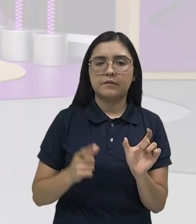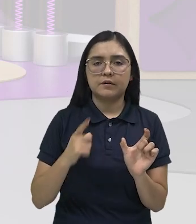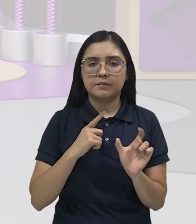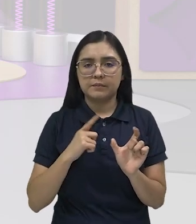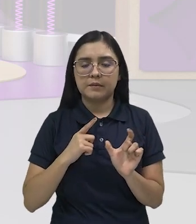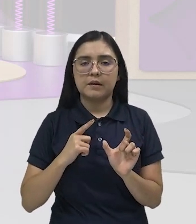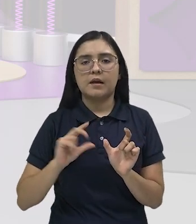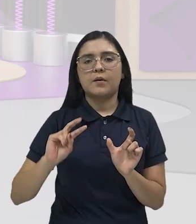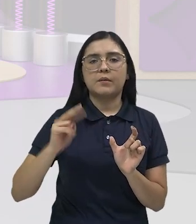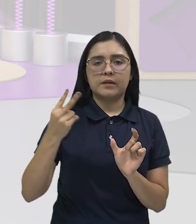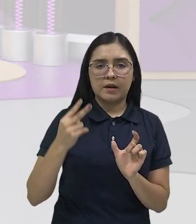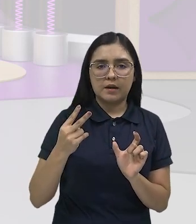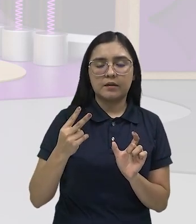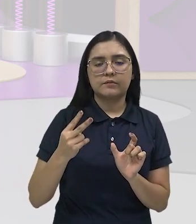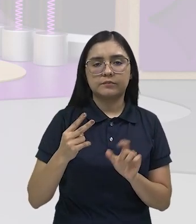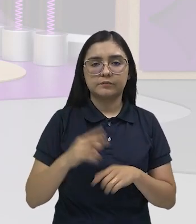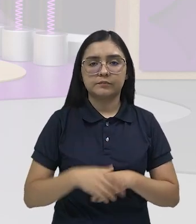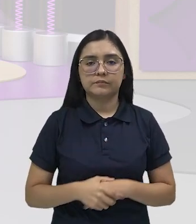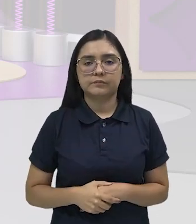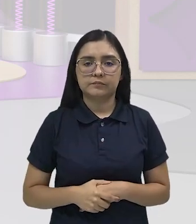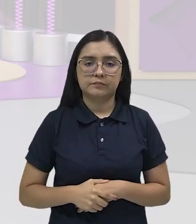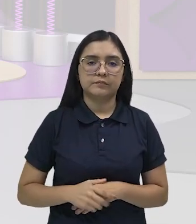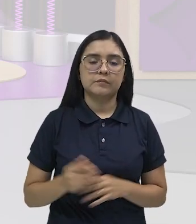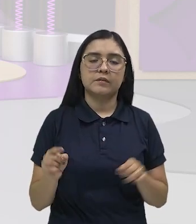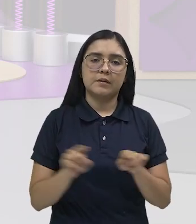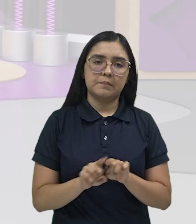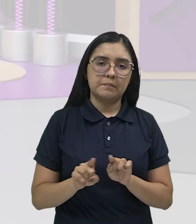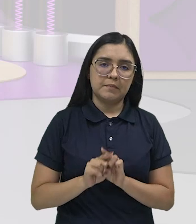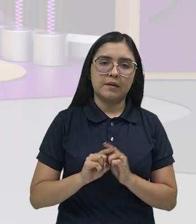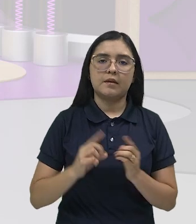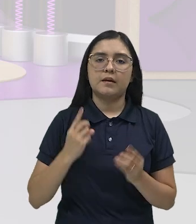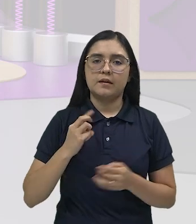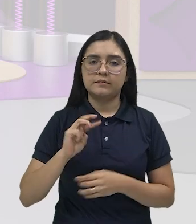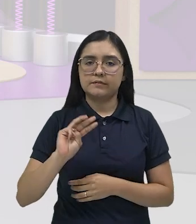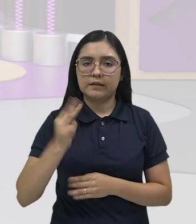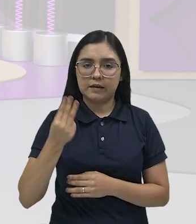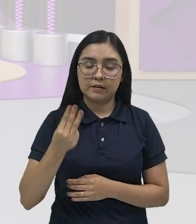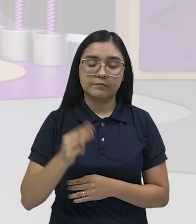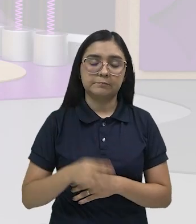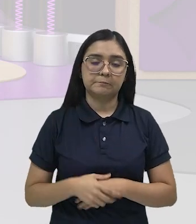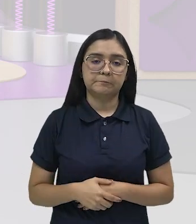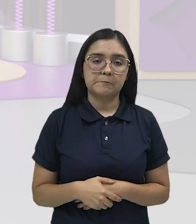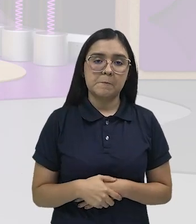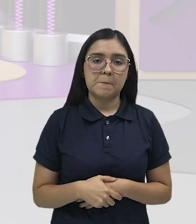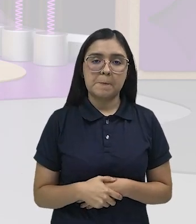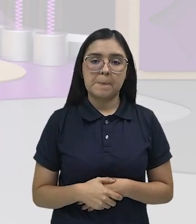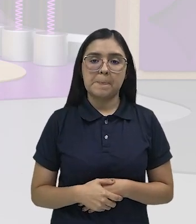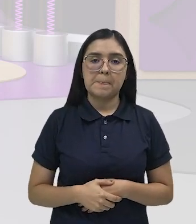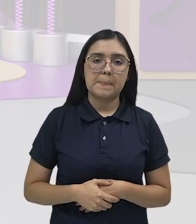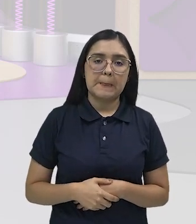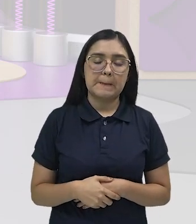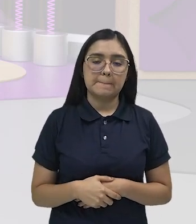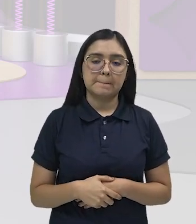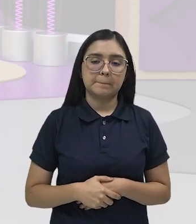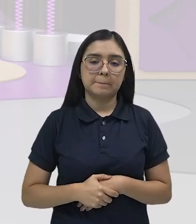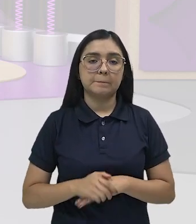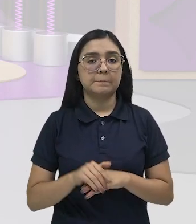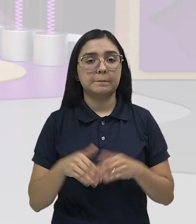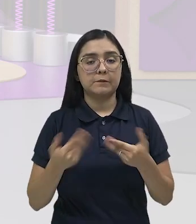a 2. Se falar de cubo, é alguma coisa elevado a 3. E por aí você vai